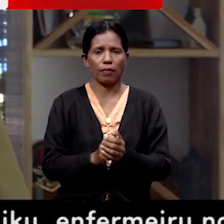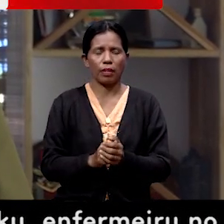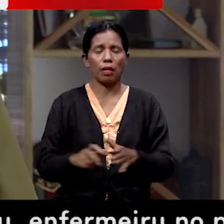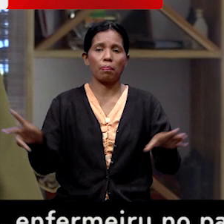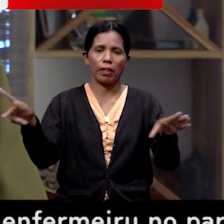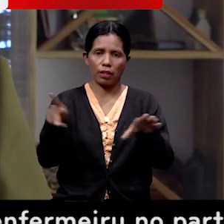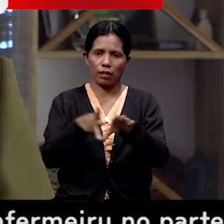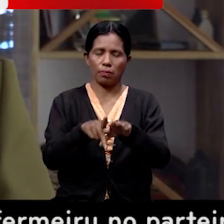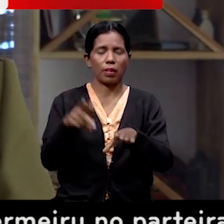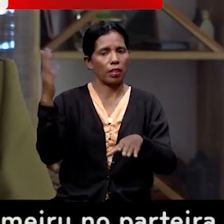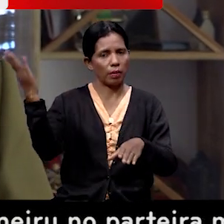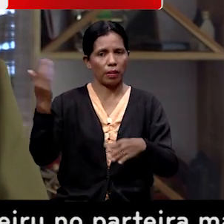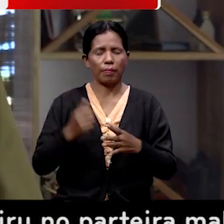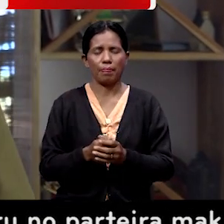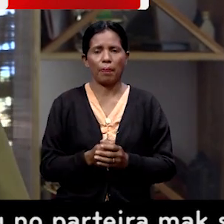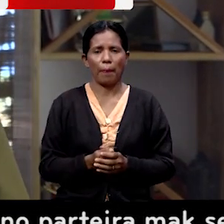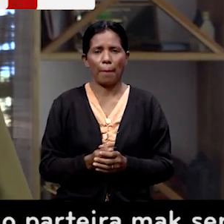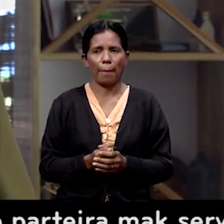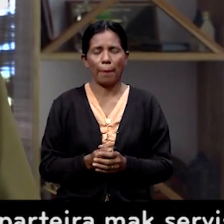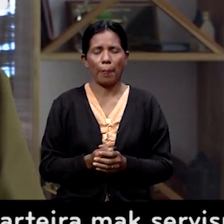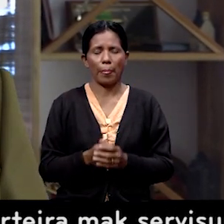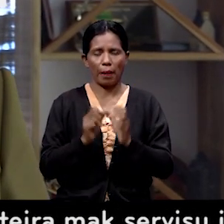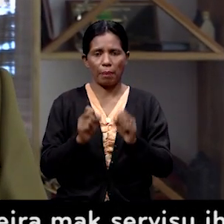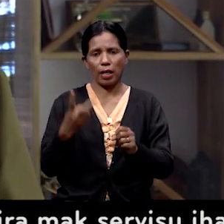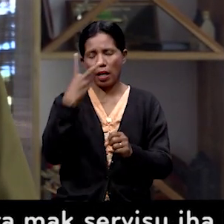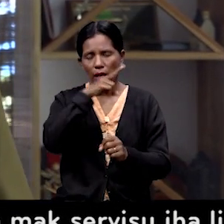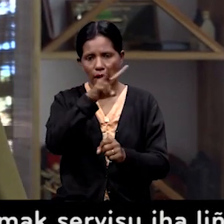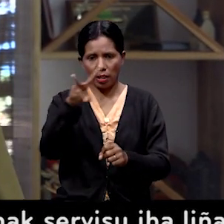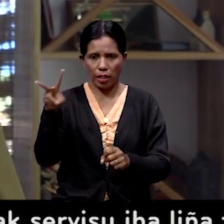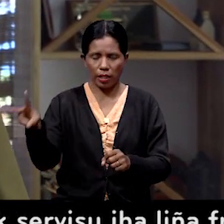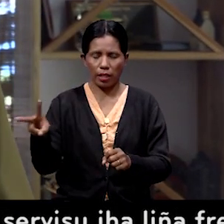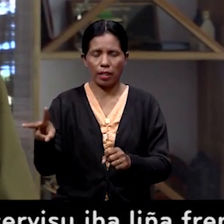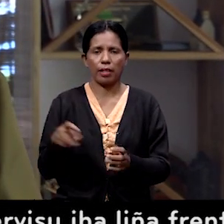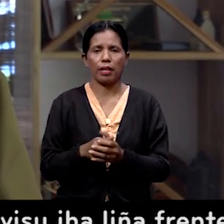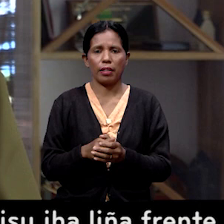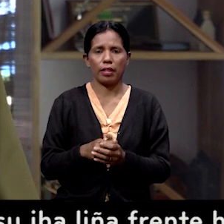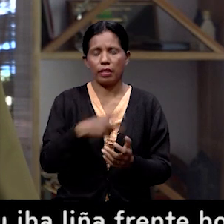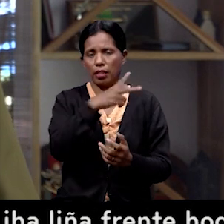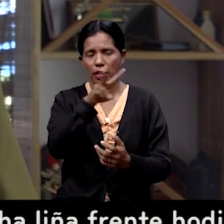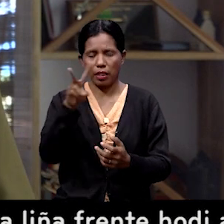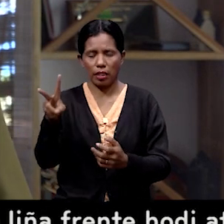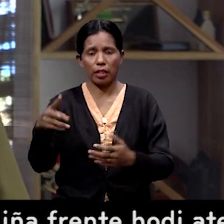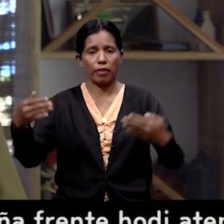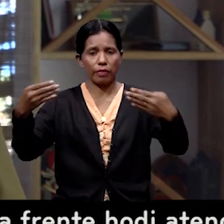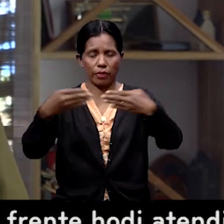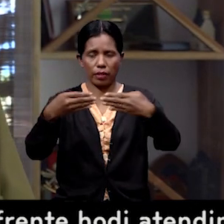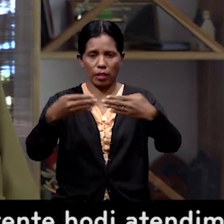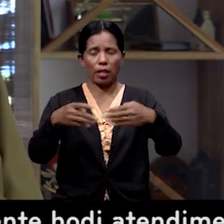presença. E halo patrulhamento móvel e a zona fronteira. Mas